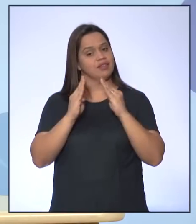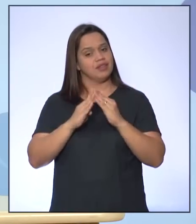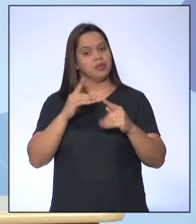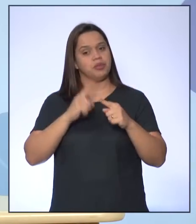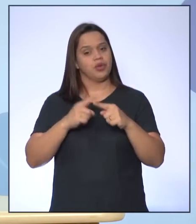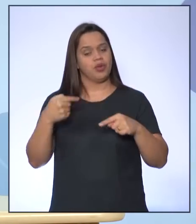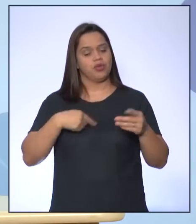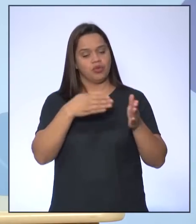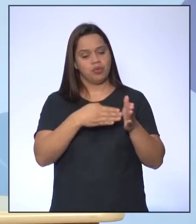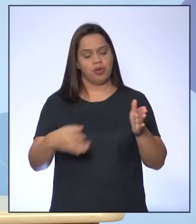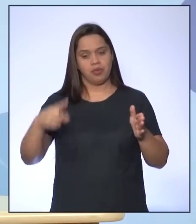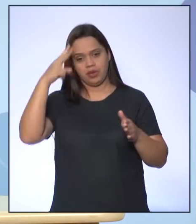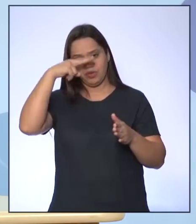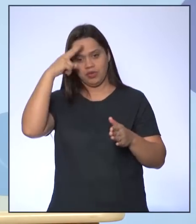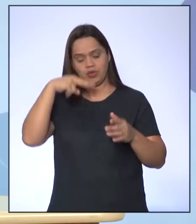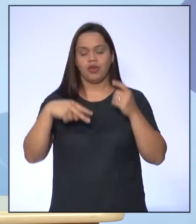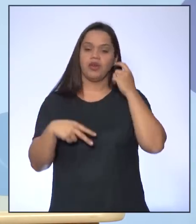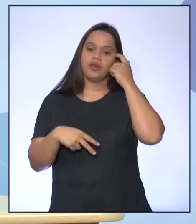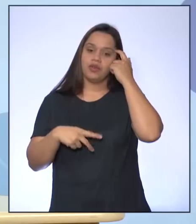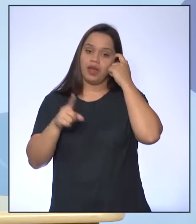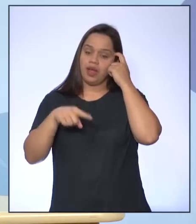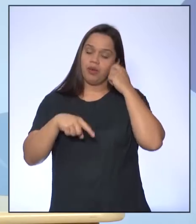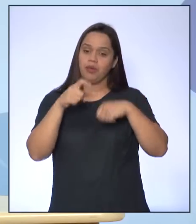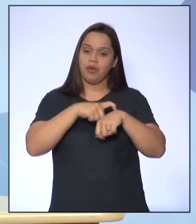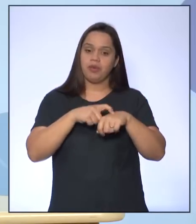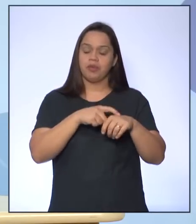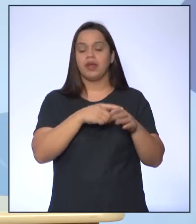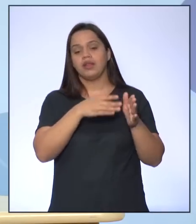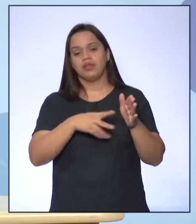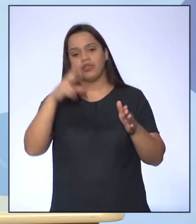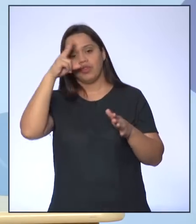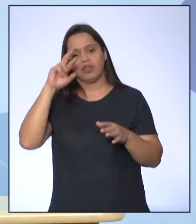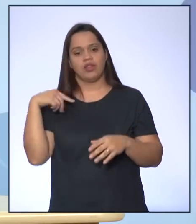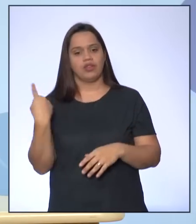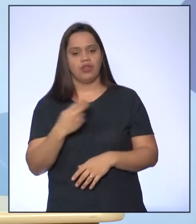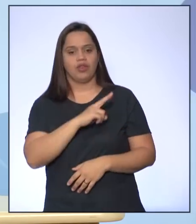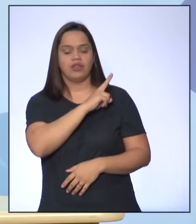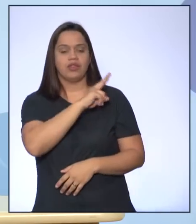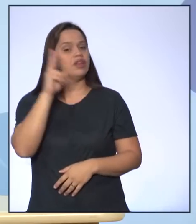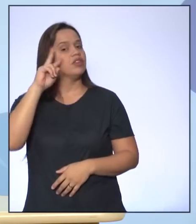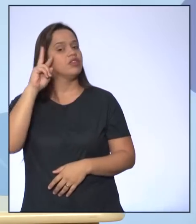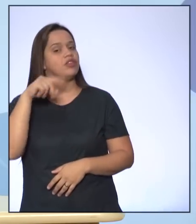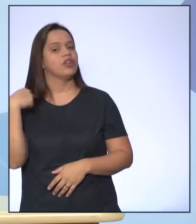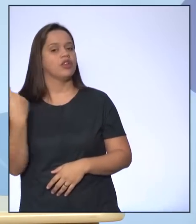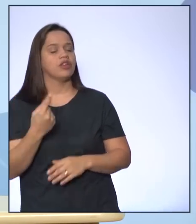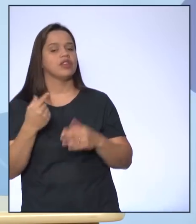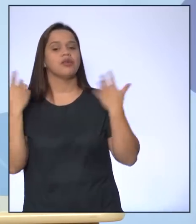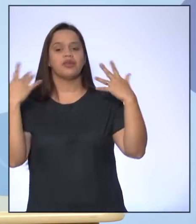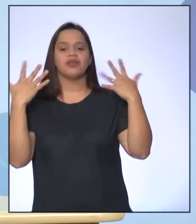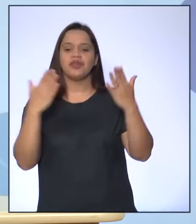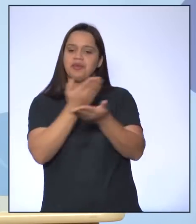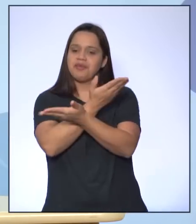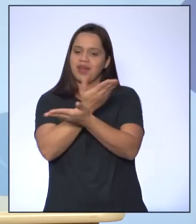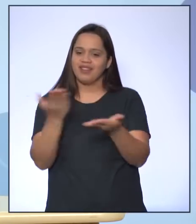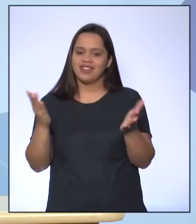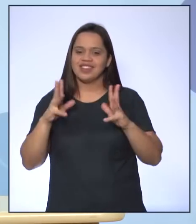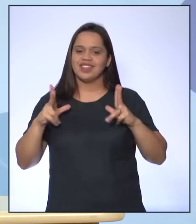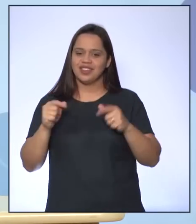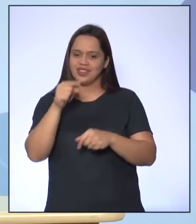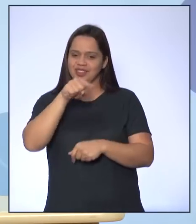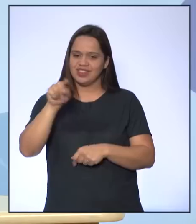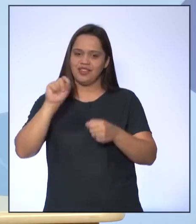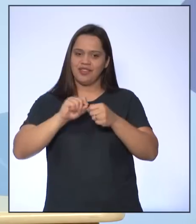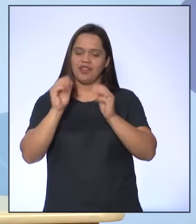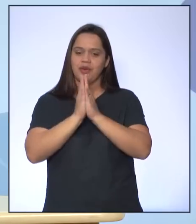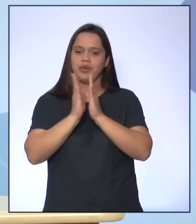um momento histórico, um momento diferente da nossa história. E nós estamos desejando parabéns a todos vocês que fizeram aniversário aí nesses